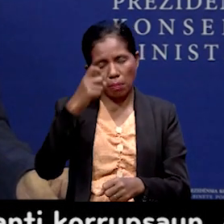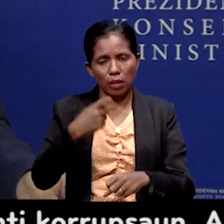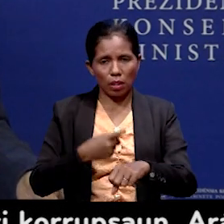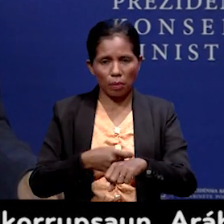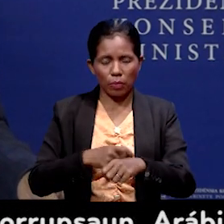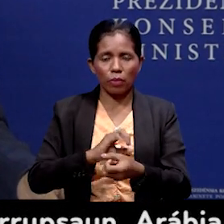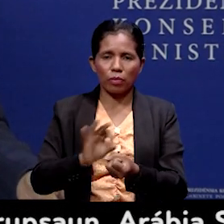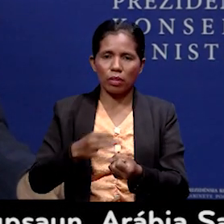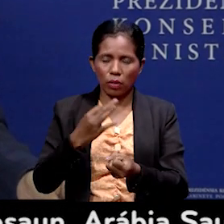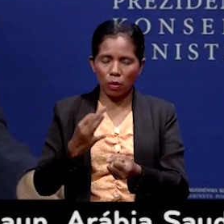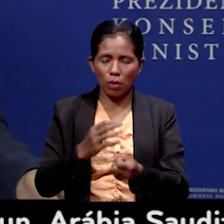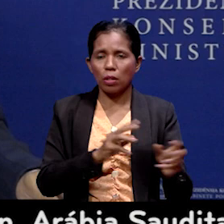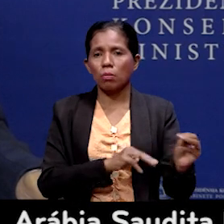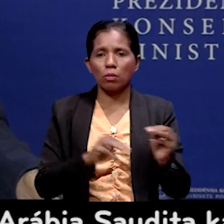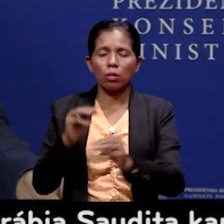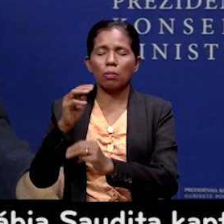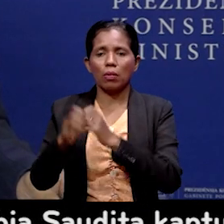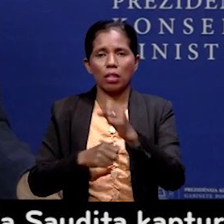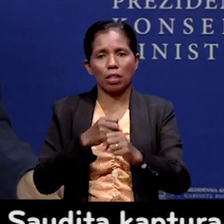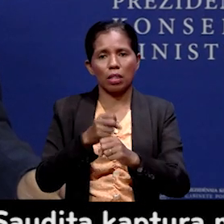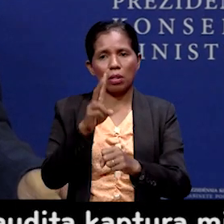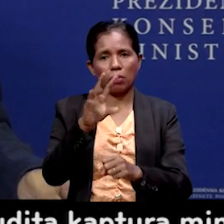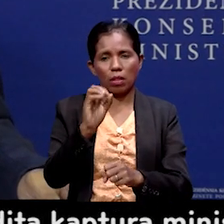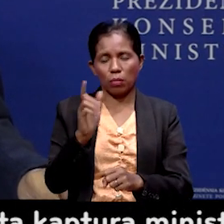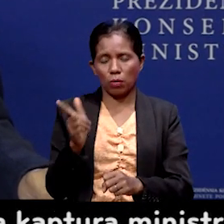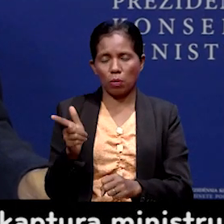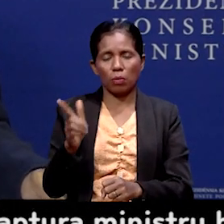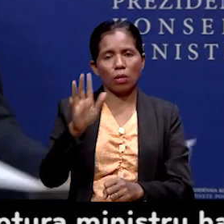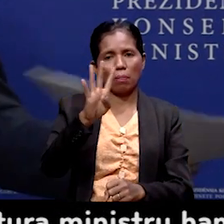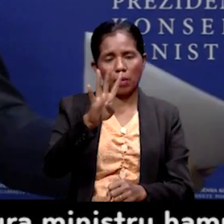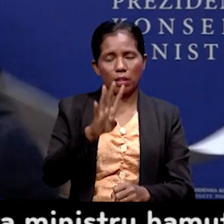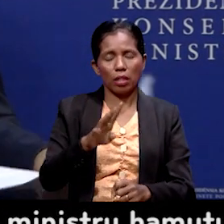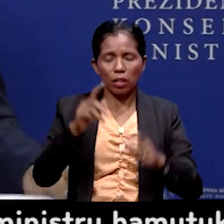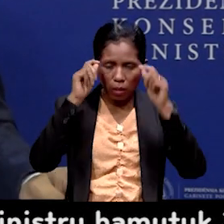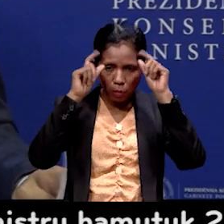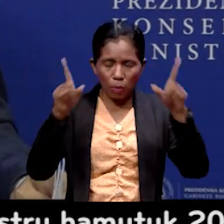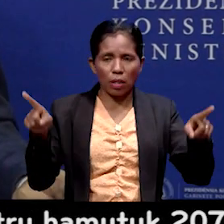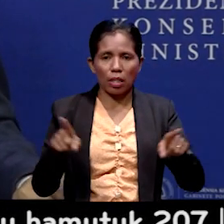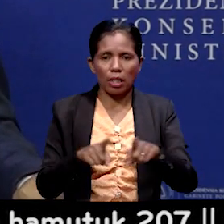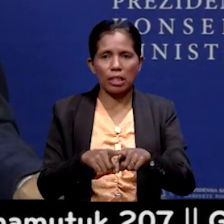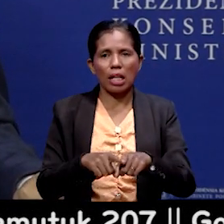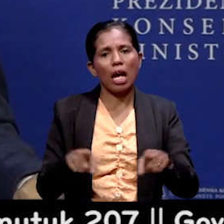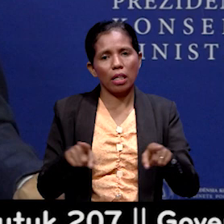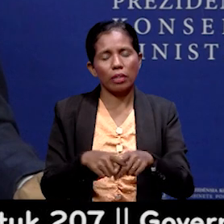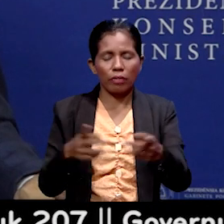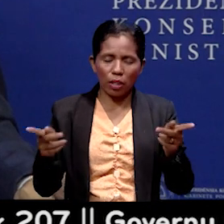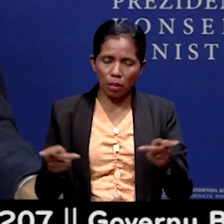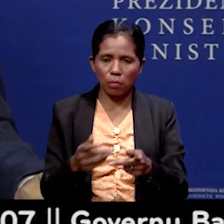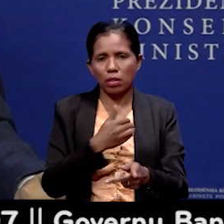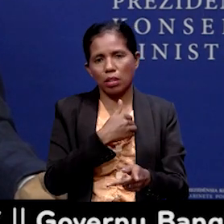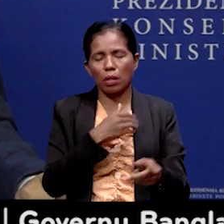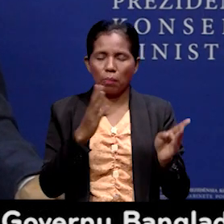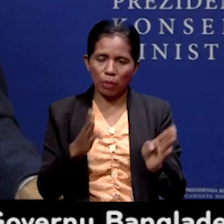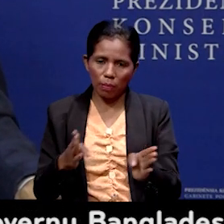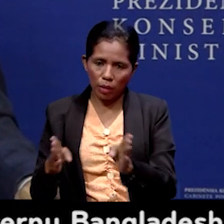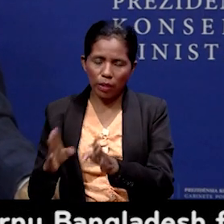para 2024. Timor Marto sai uma naí, mas a situação agora não permite, deve preparativo ser roto,